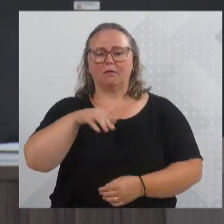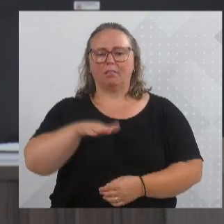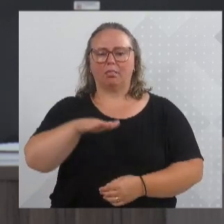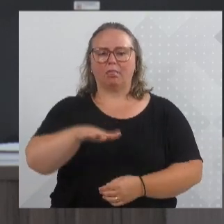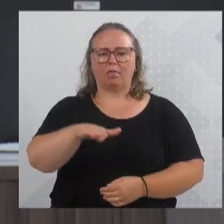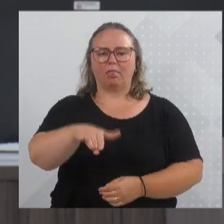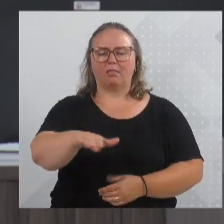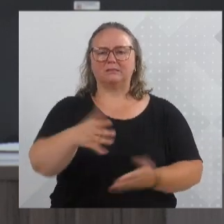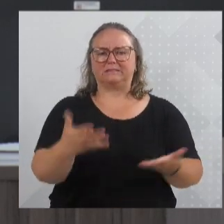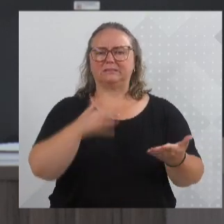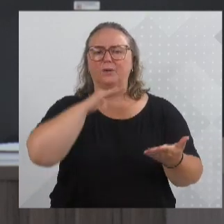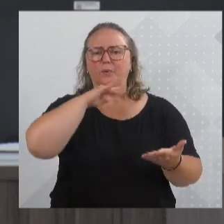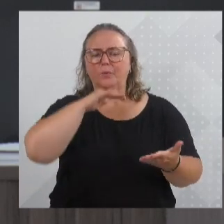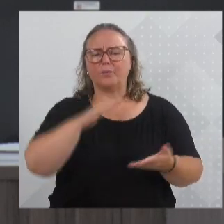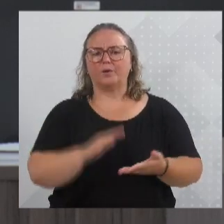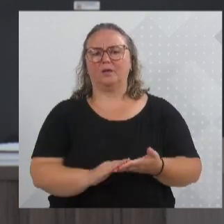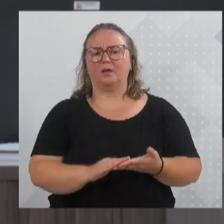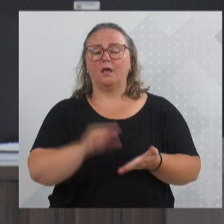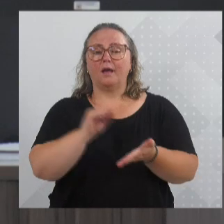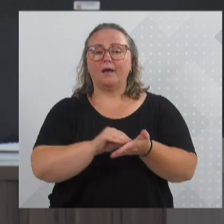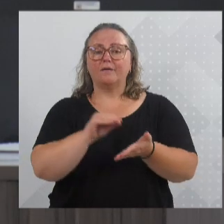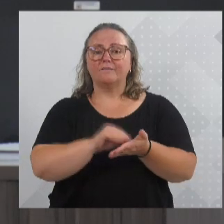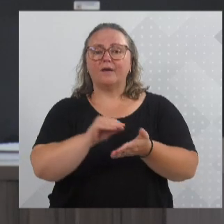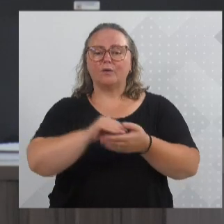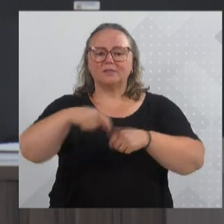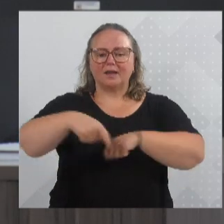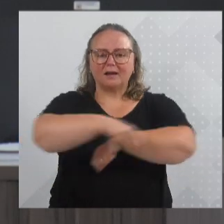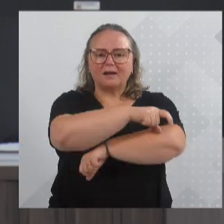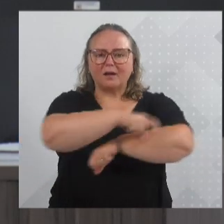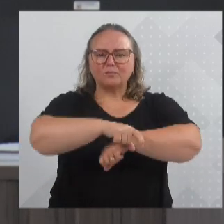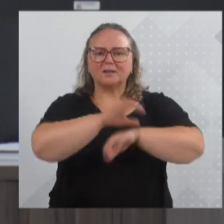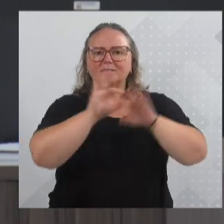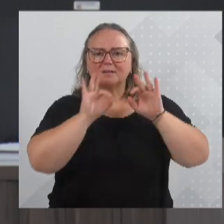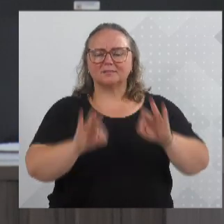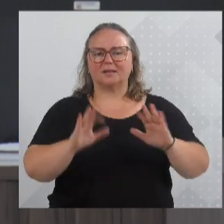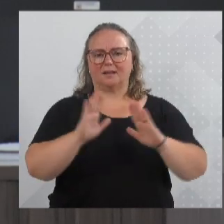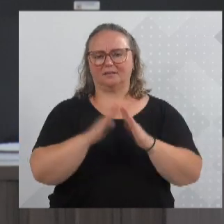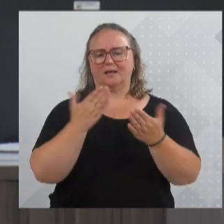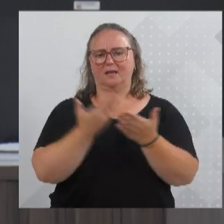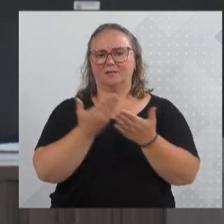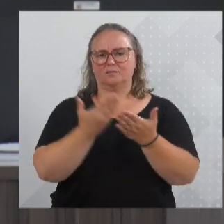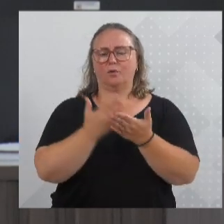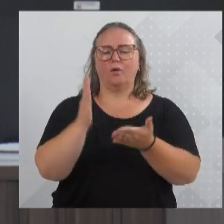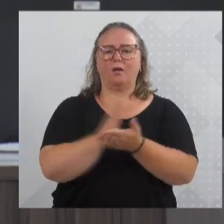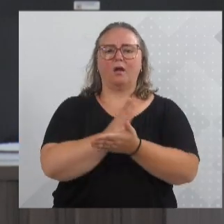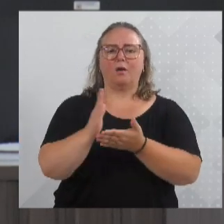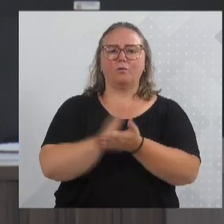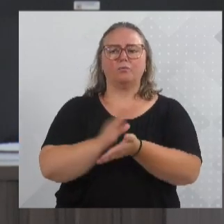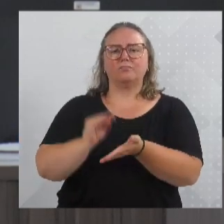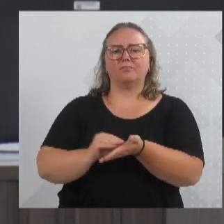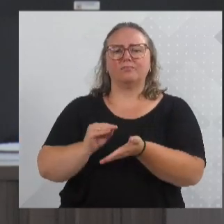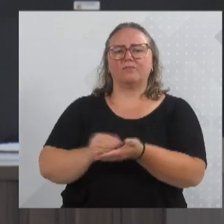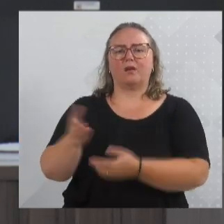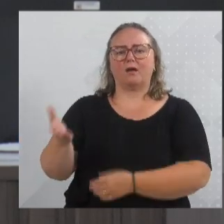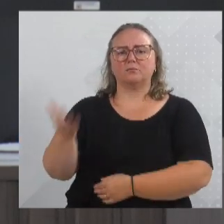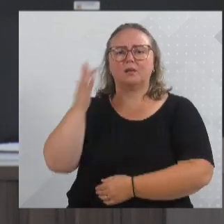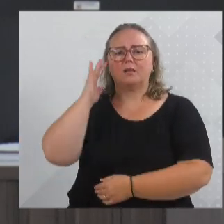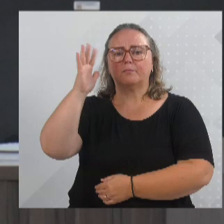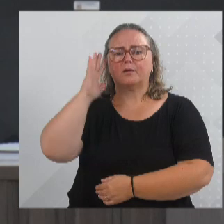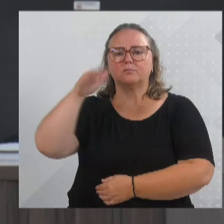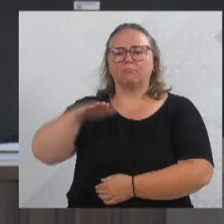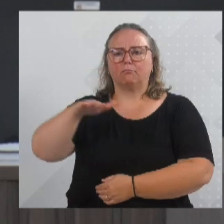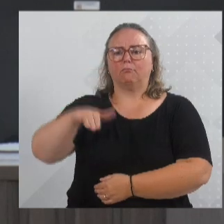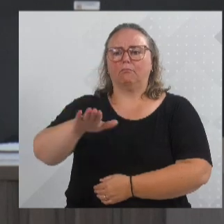tem acostamento para as crianças quando saem da aula. Alguns imóveis ali acabaram não fazendo. Você imagine com o buraco, o